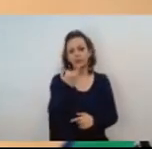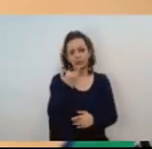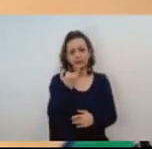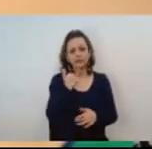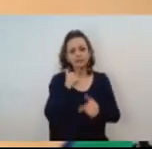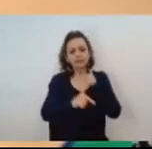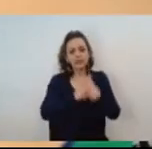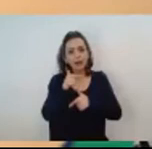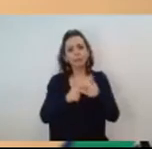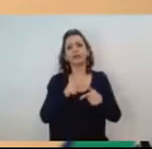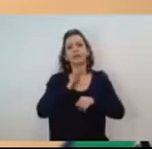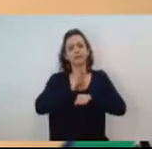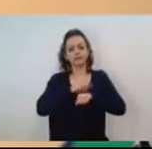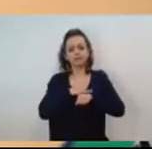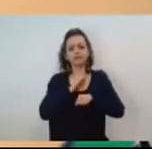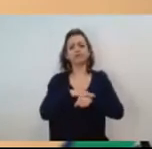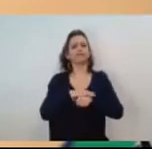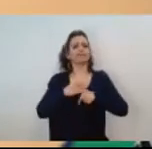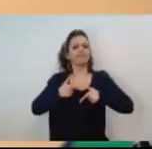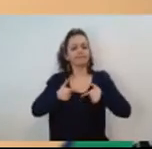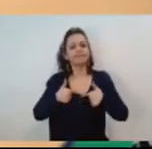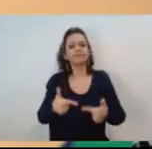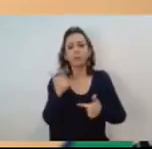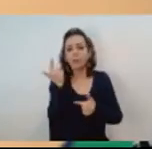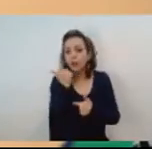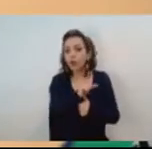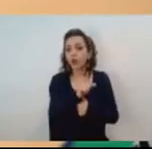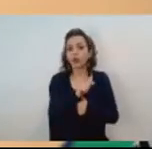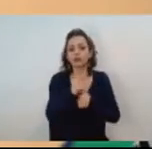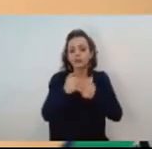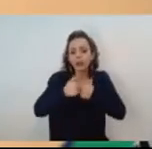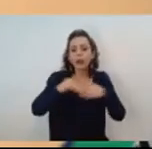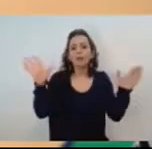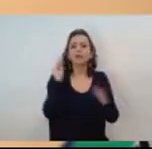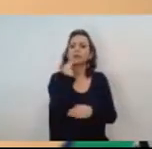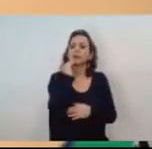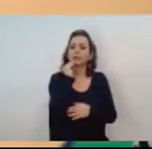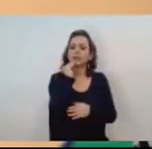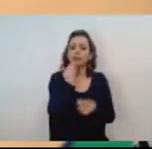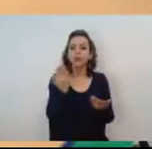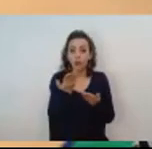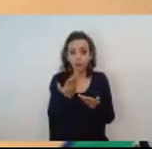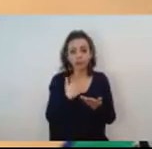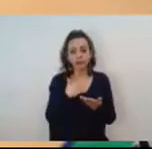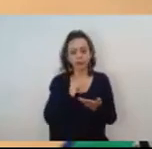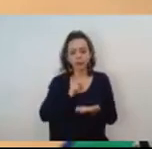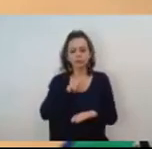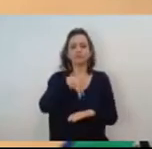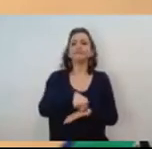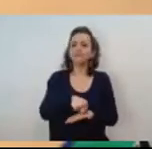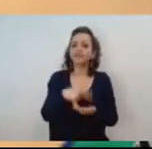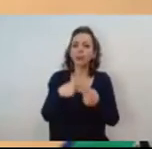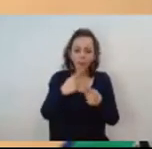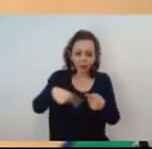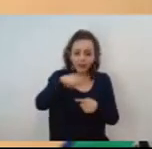Carrefour Brasil participando entendendo a importância de chegar aqui até esse